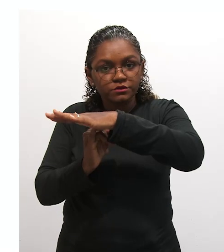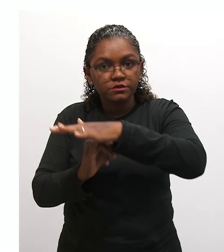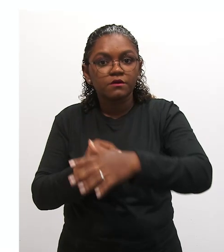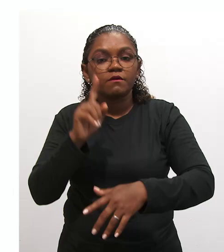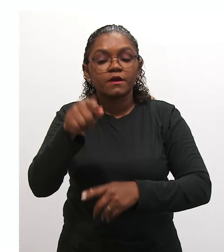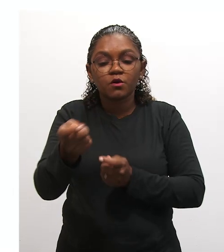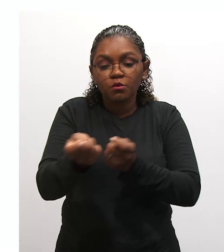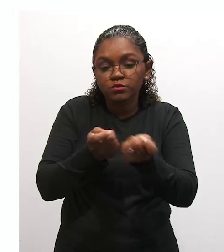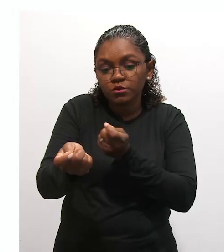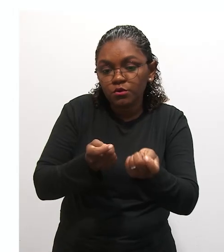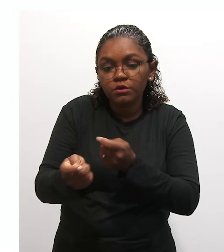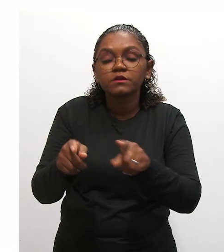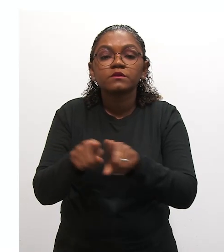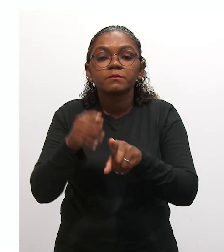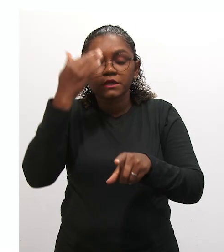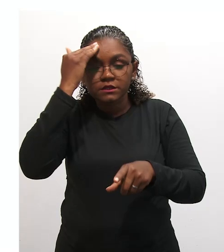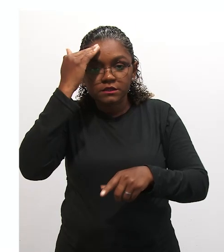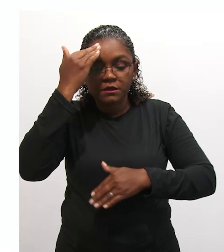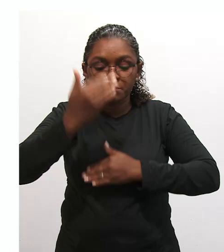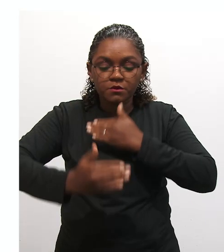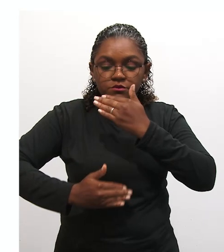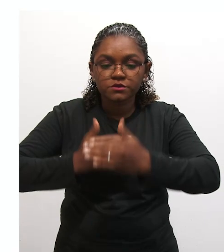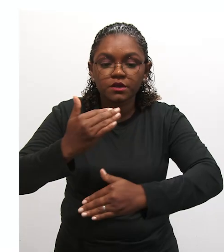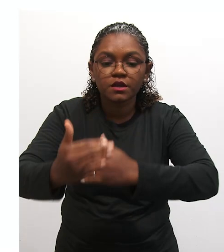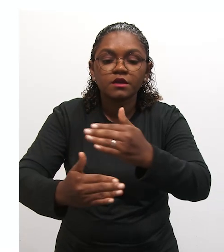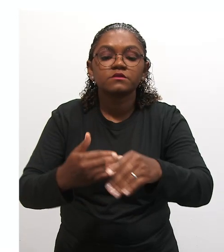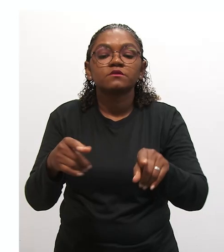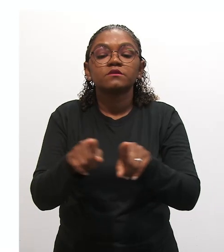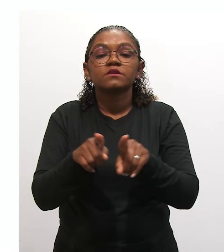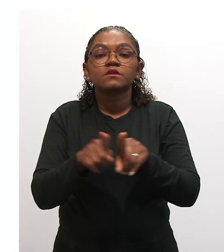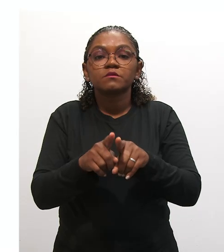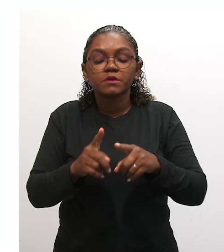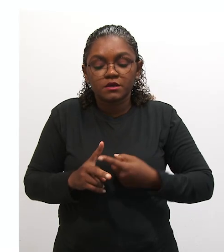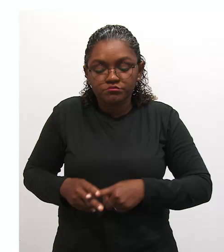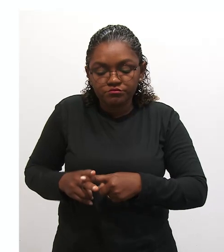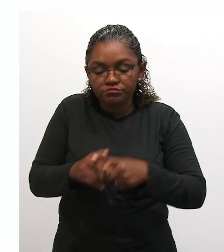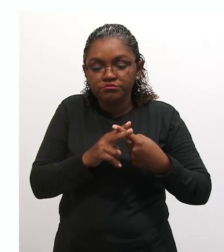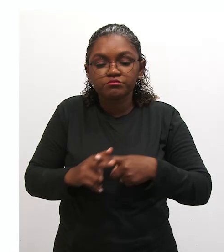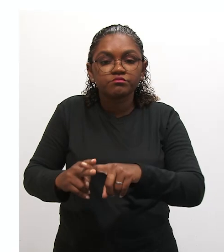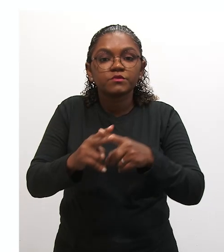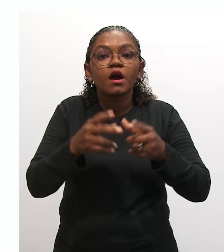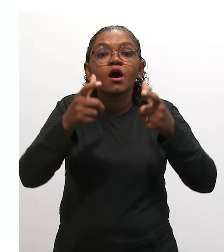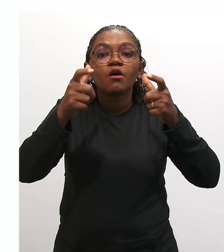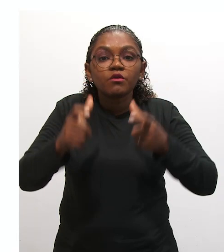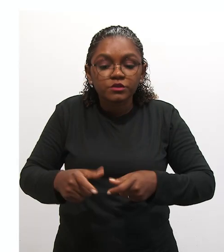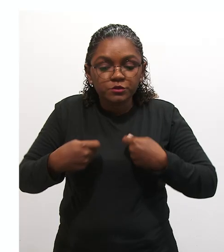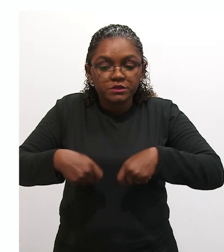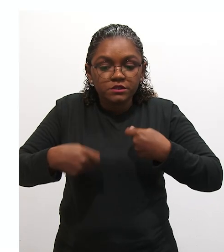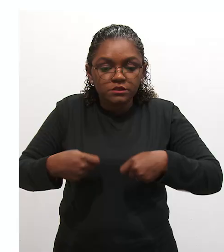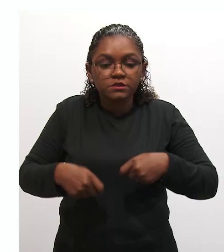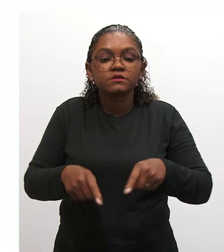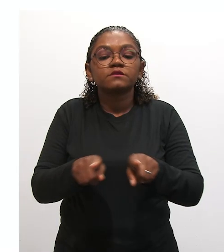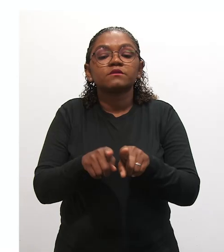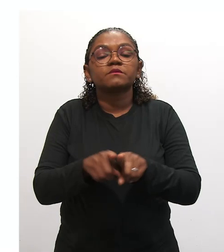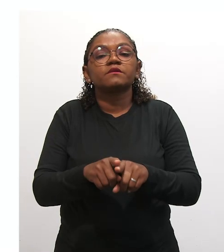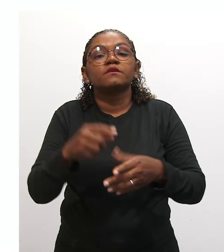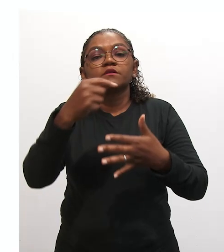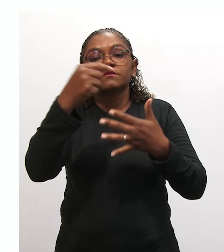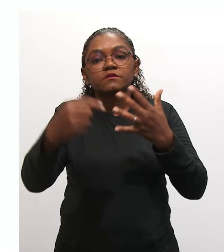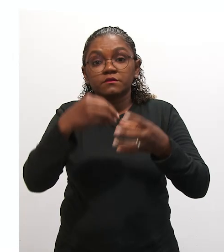para compreender o processo, corrigir rotas e consolidar boas práticas. Indicadores internos,